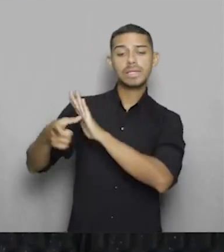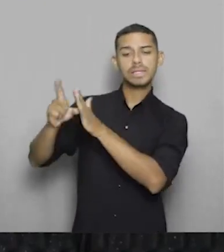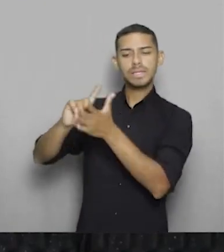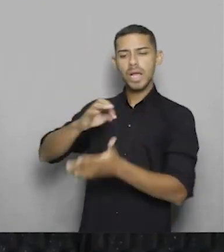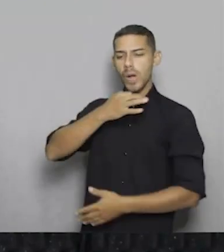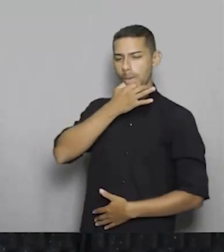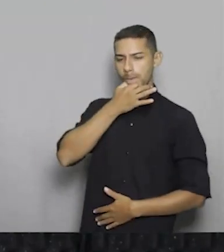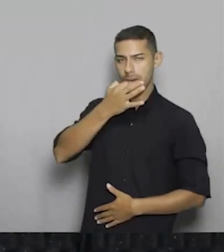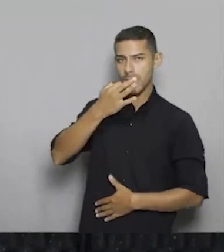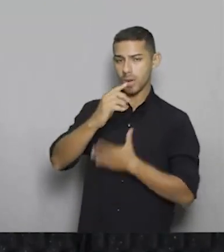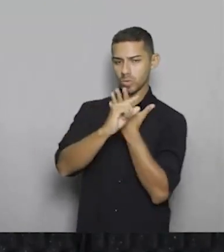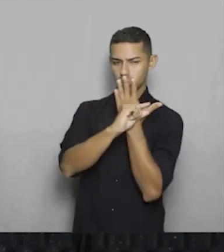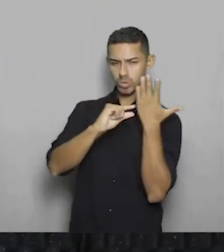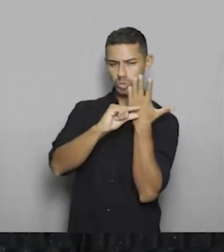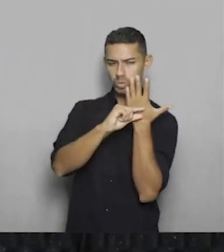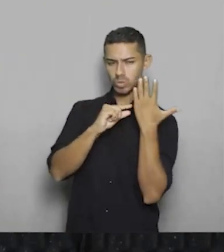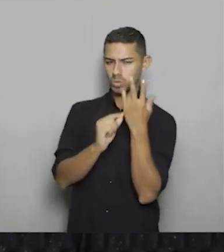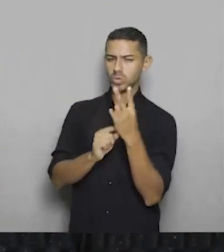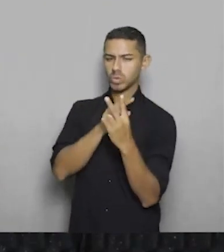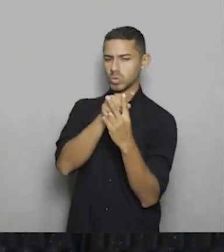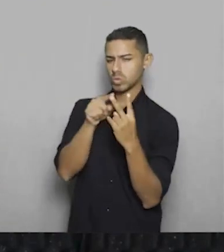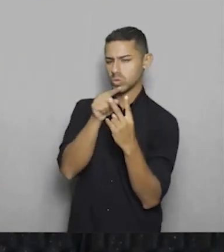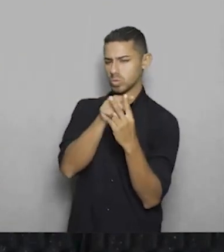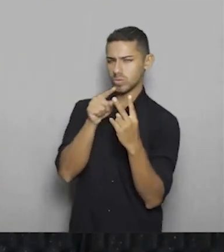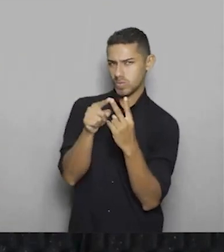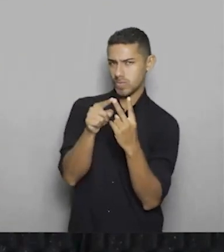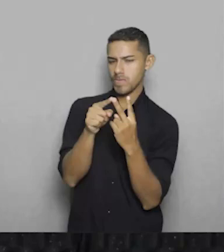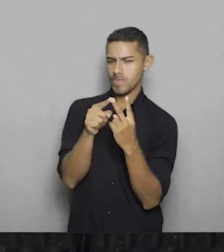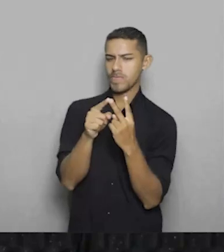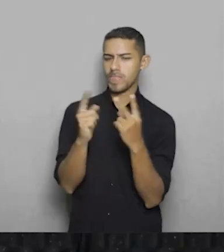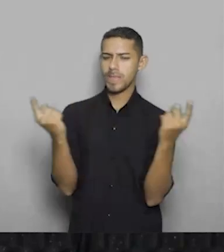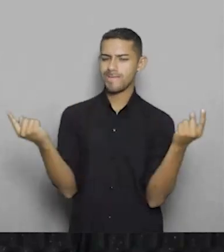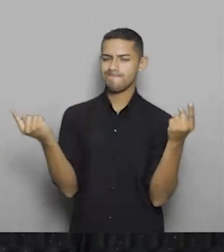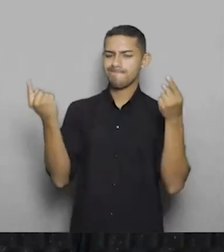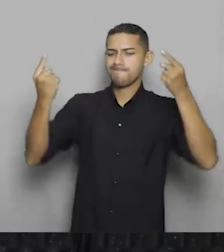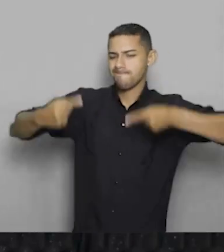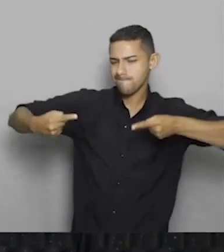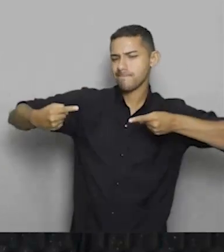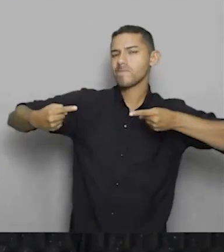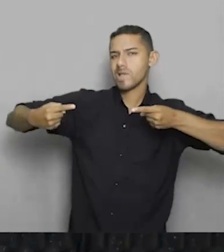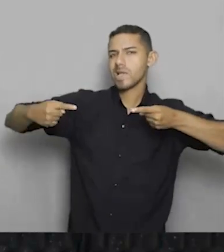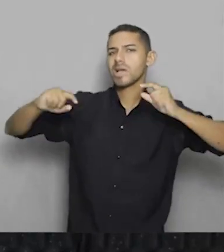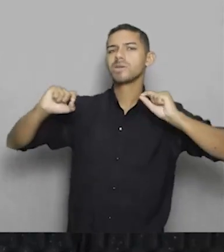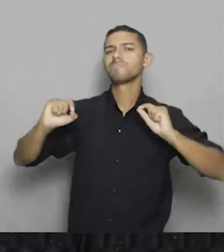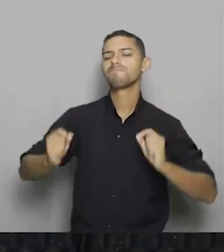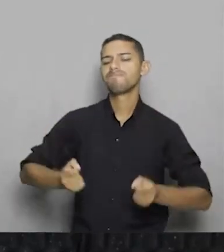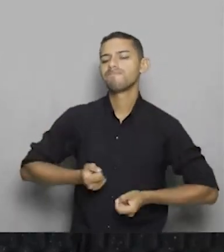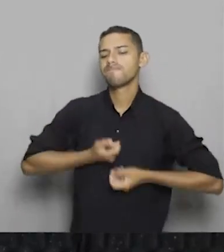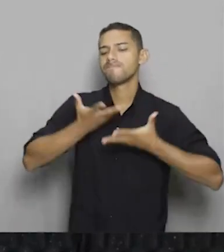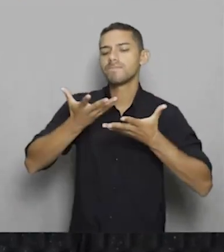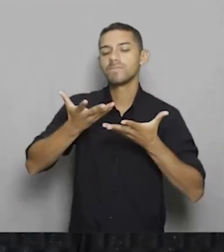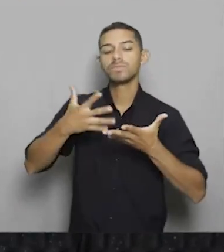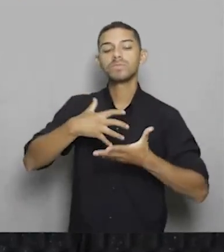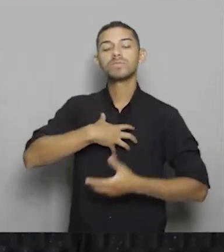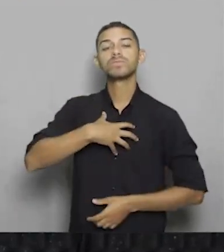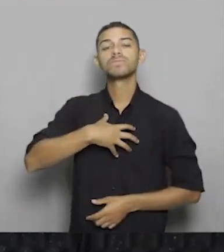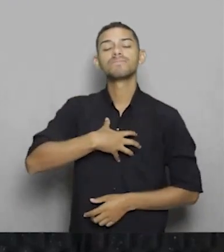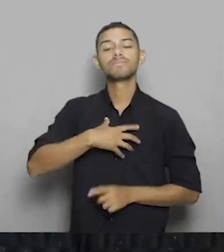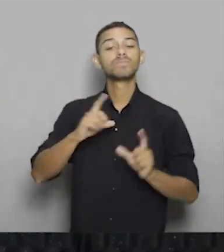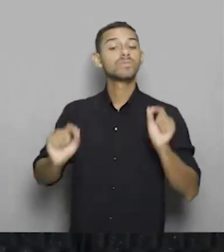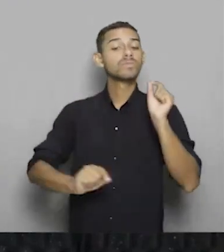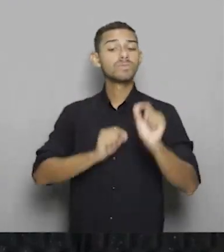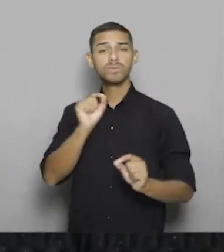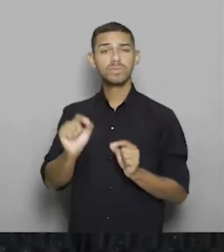termos contraditórios que expressam o sentido de. Então, aqui ele está focado no título do texto, mas a